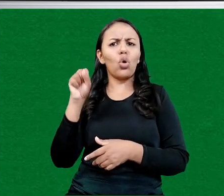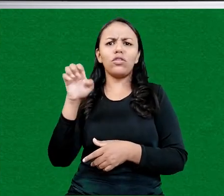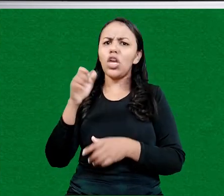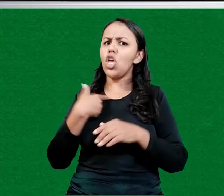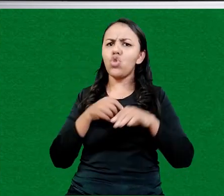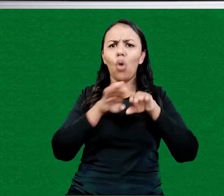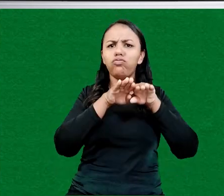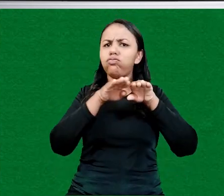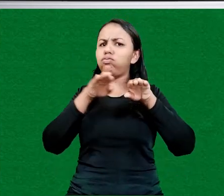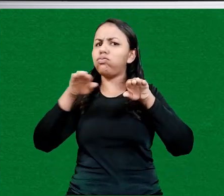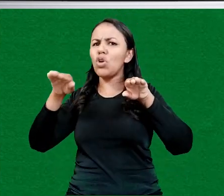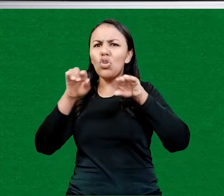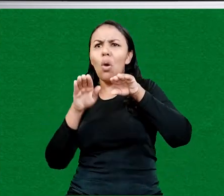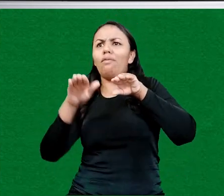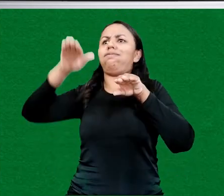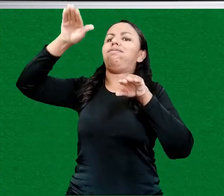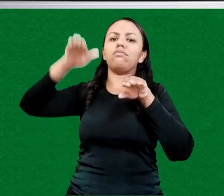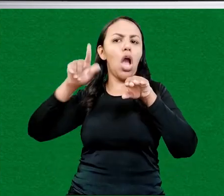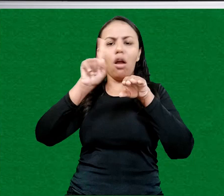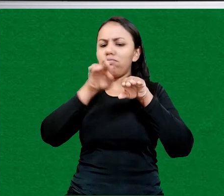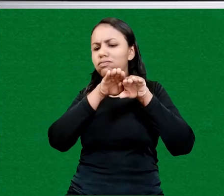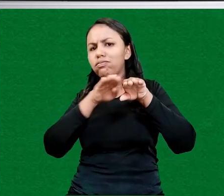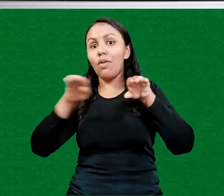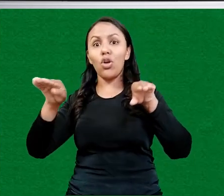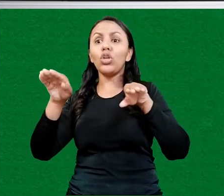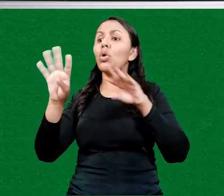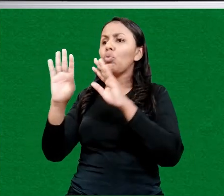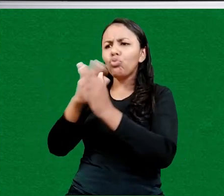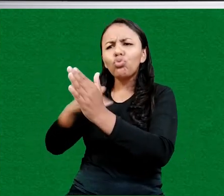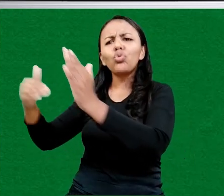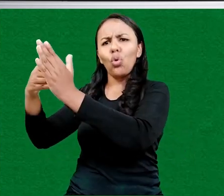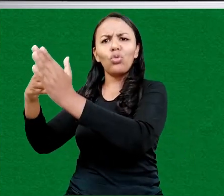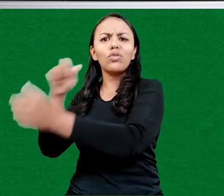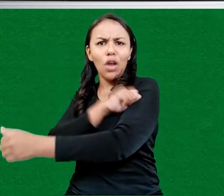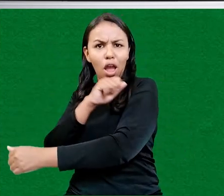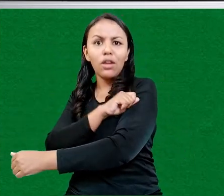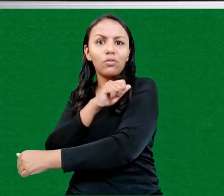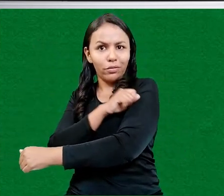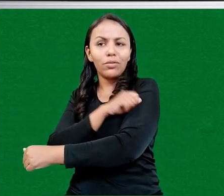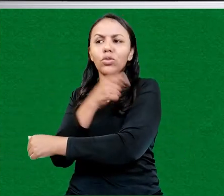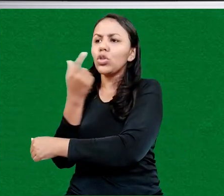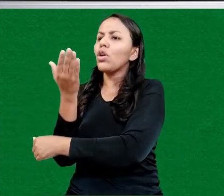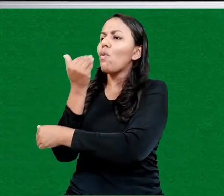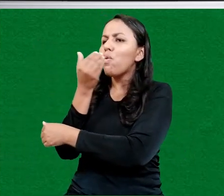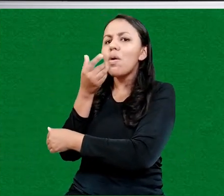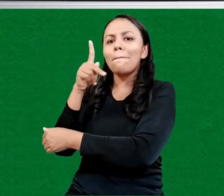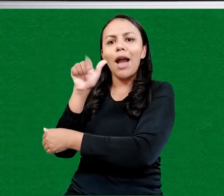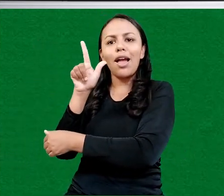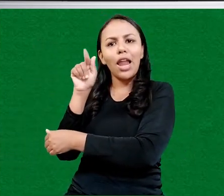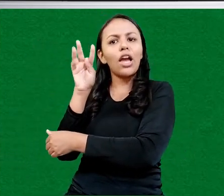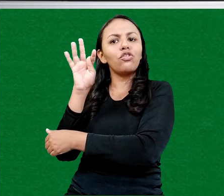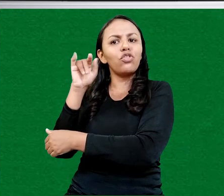teve pico de elevação. Em todos os alunos que consumiram a palatinose, dentro da nossa experiência, eles não